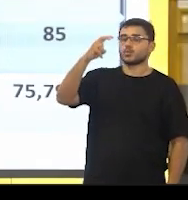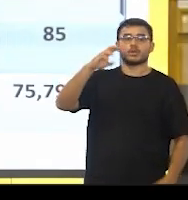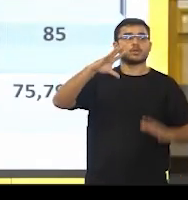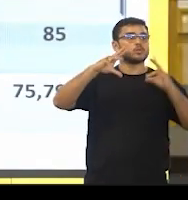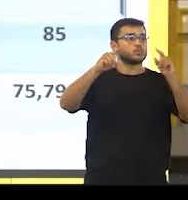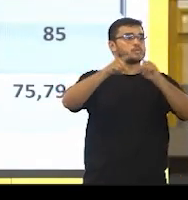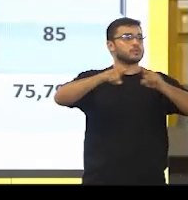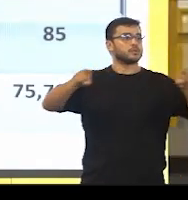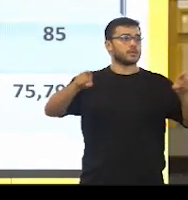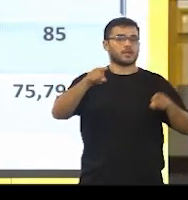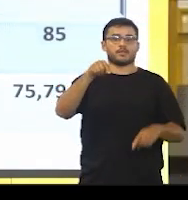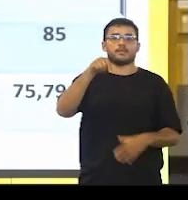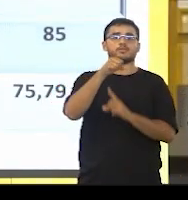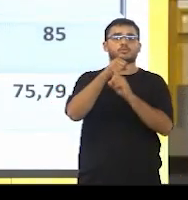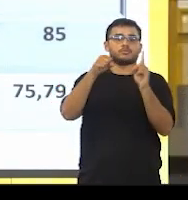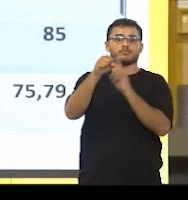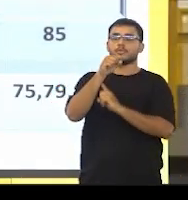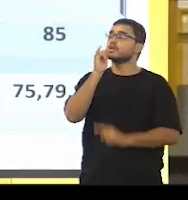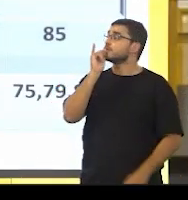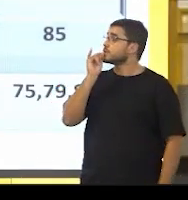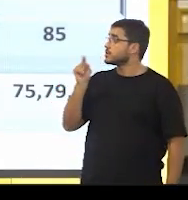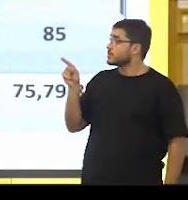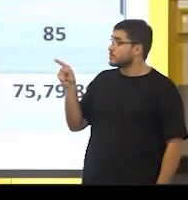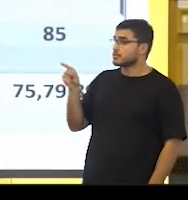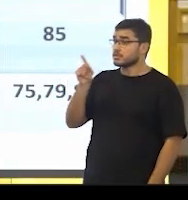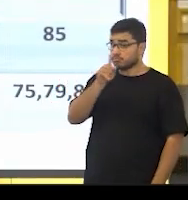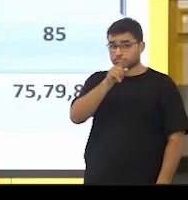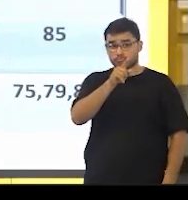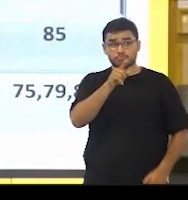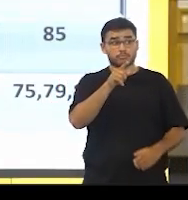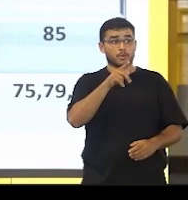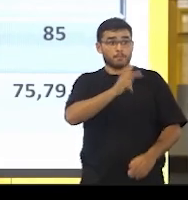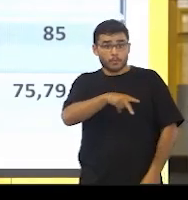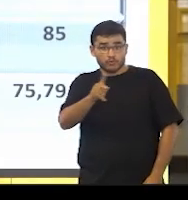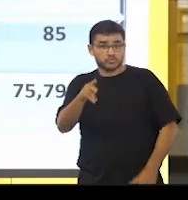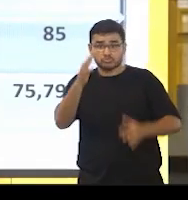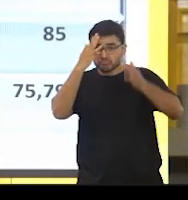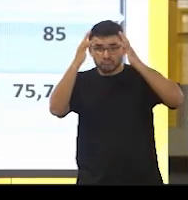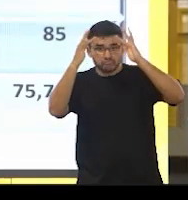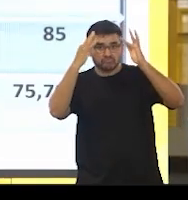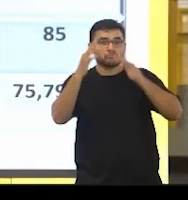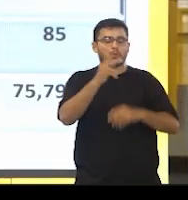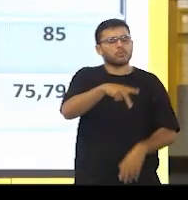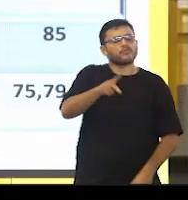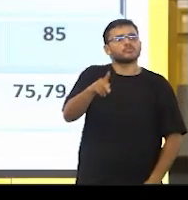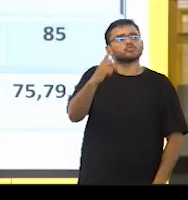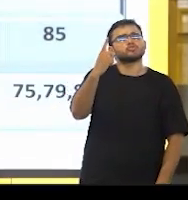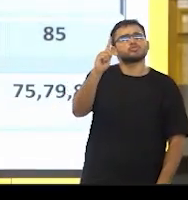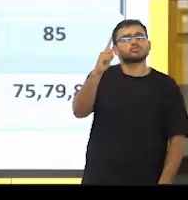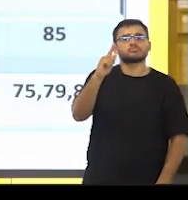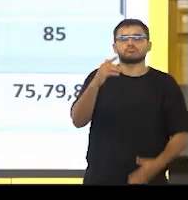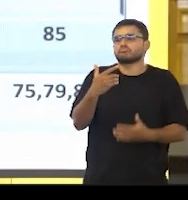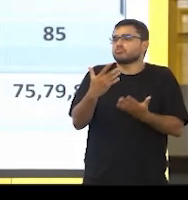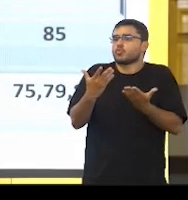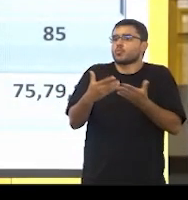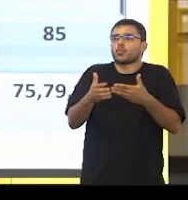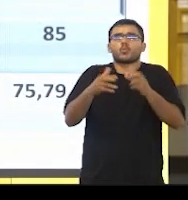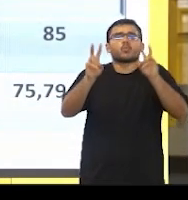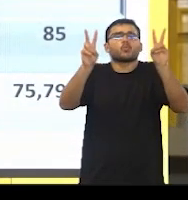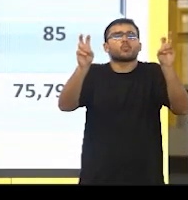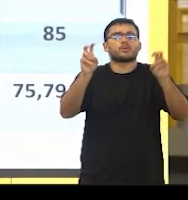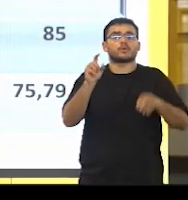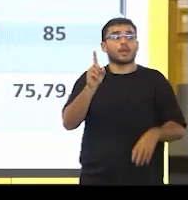sociedades. Então, quando o professor de história, quando o professor de filosofia, de sociologia, estiver falando de